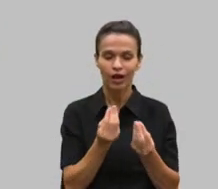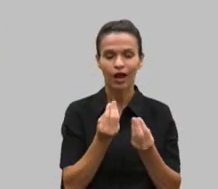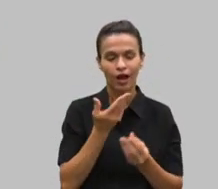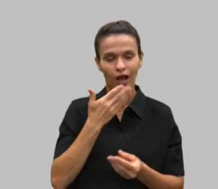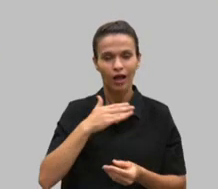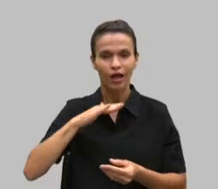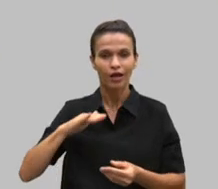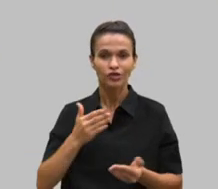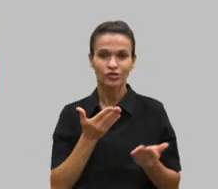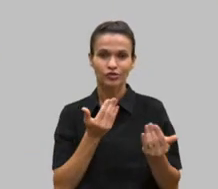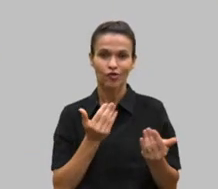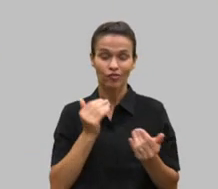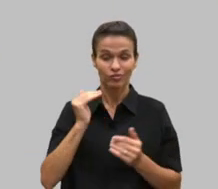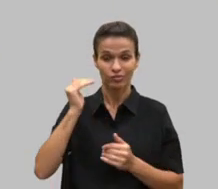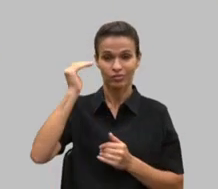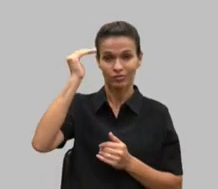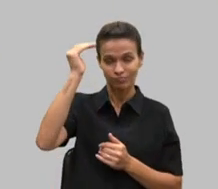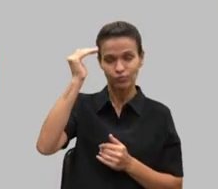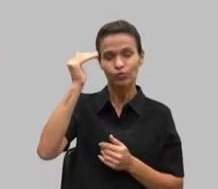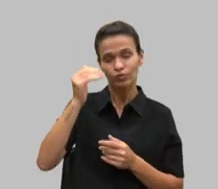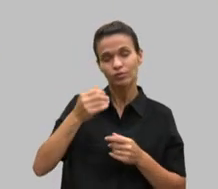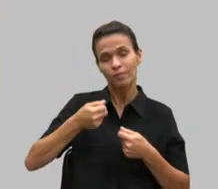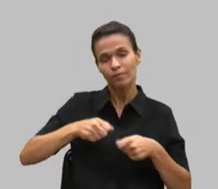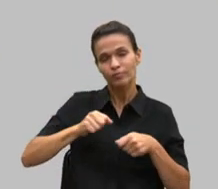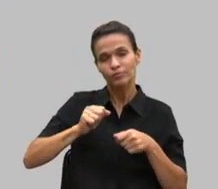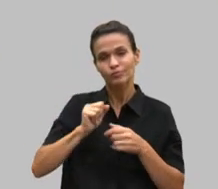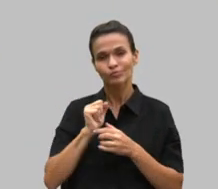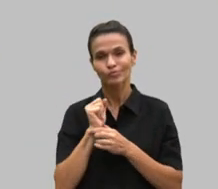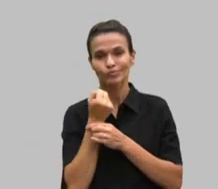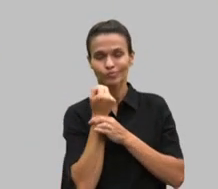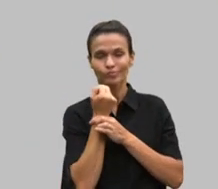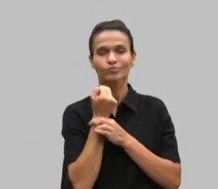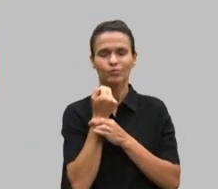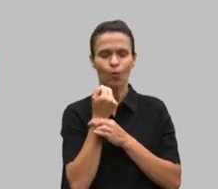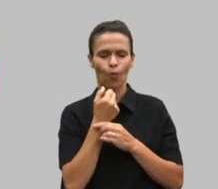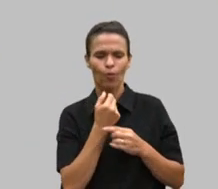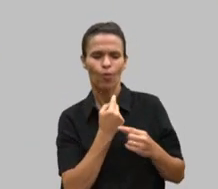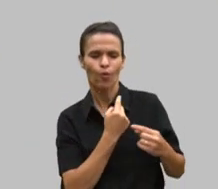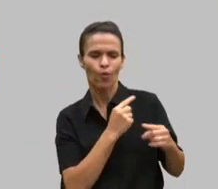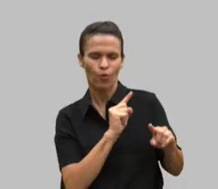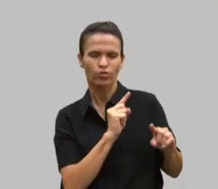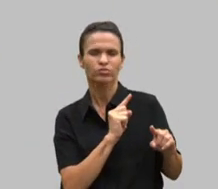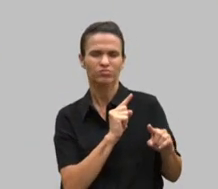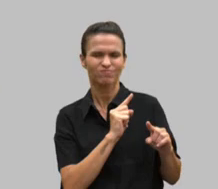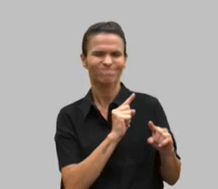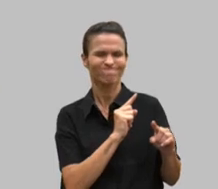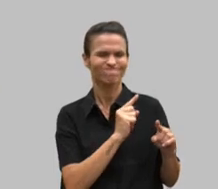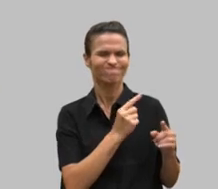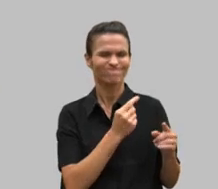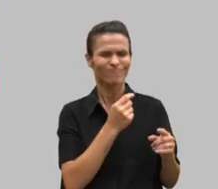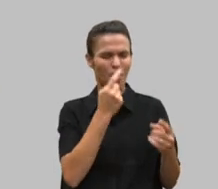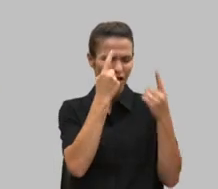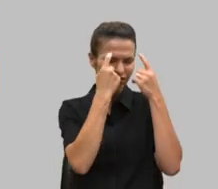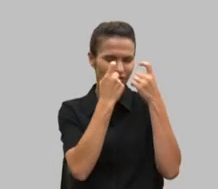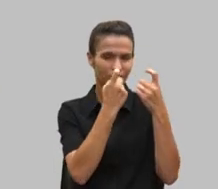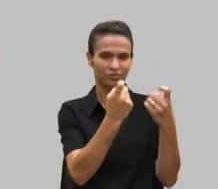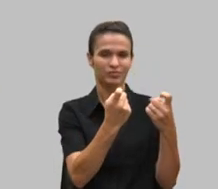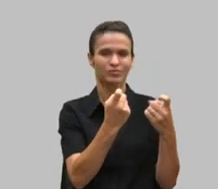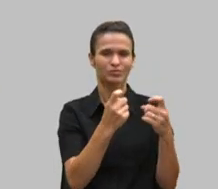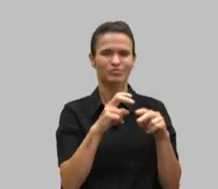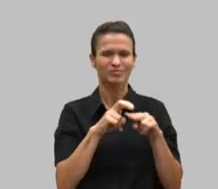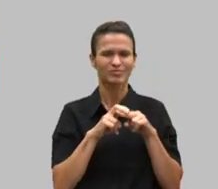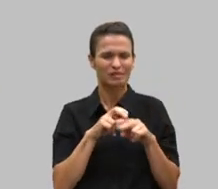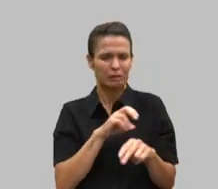e adultos a necessária proteção contra ignorância e a violência pois conhecimento é sempre uma força